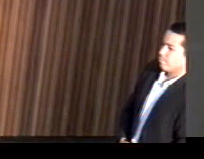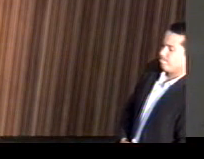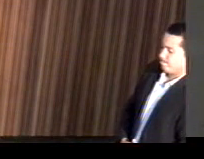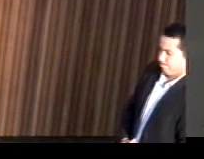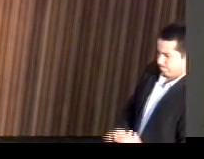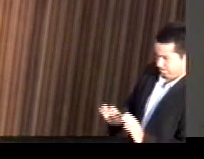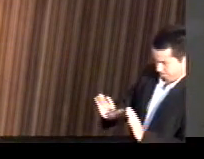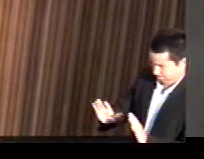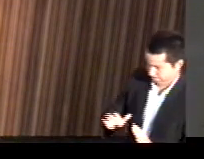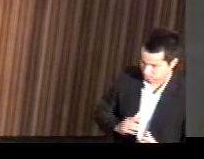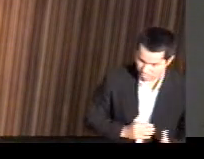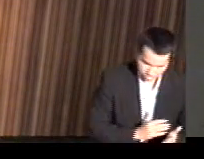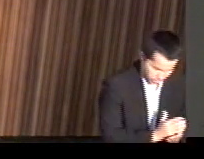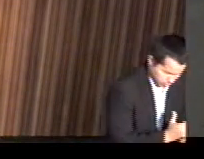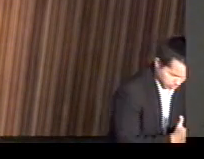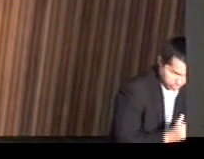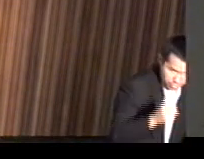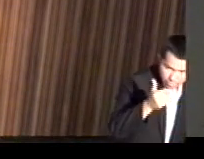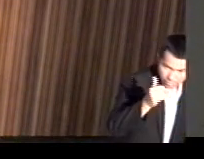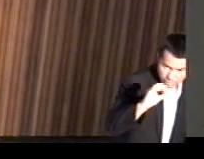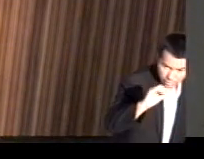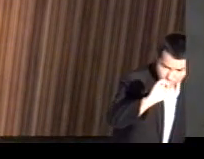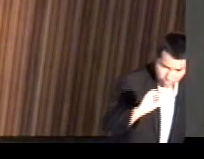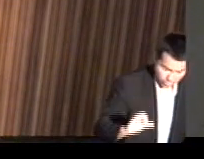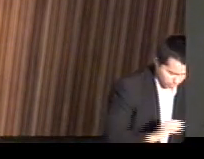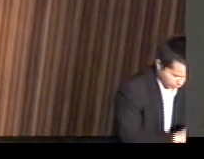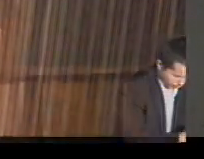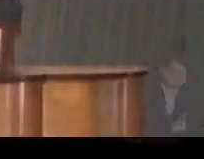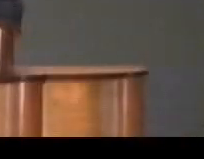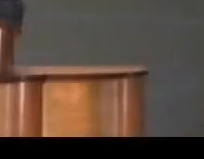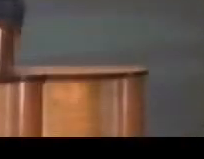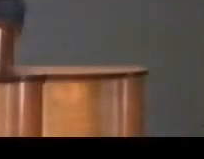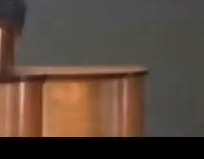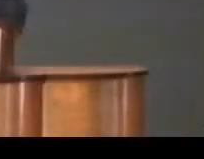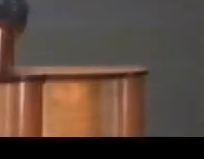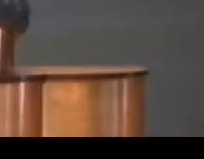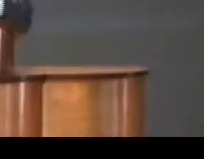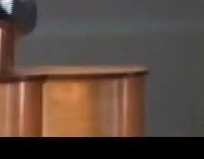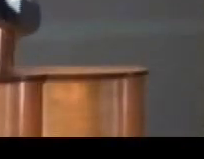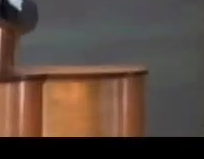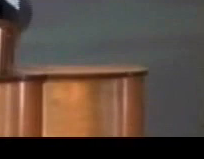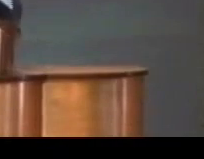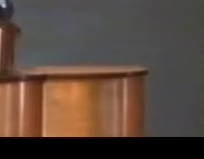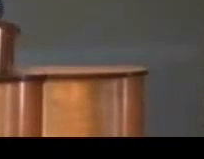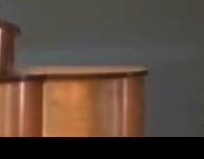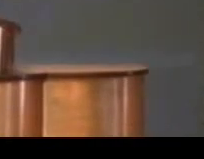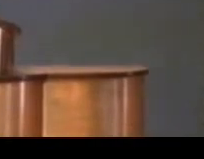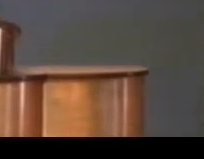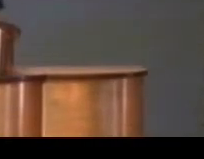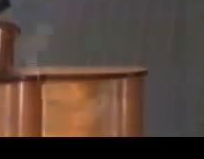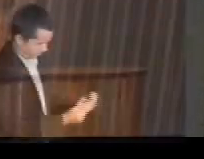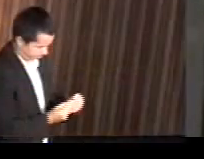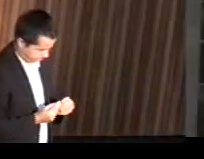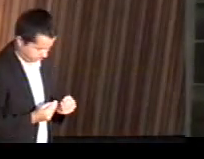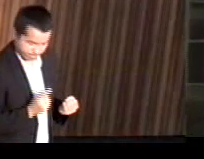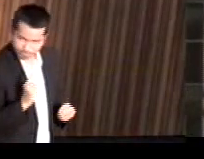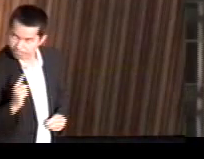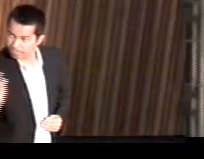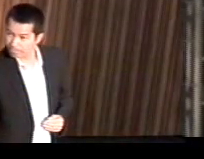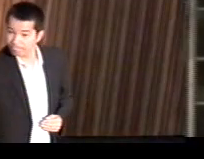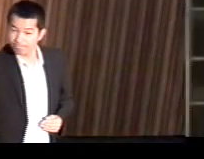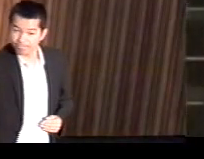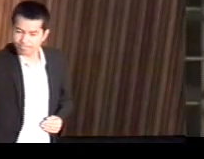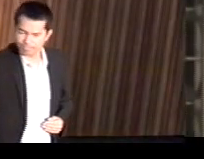10ª parte de tudo o que havia trazido de volta. Nós começamos a ler a história que está em